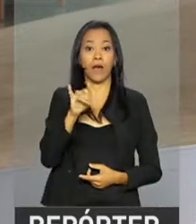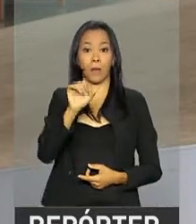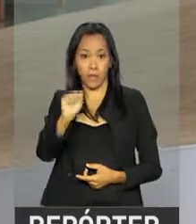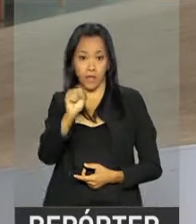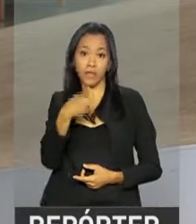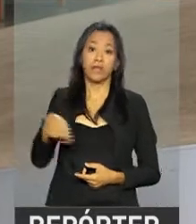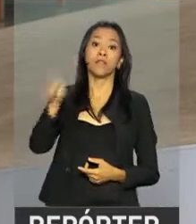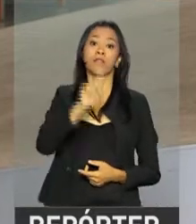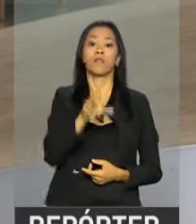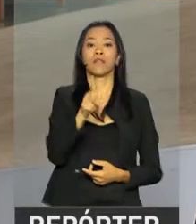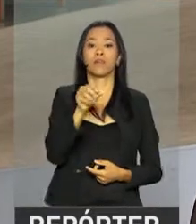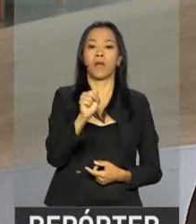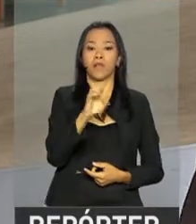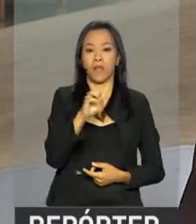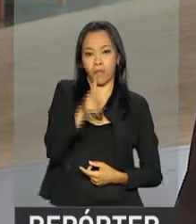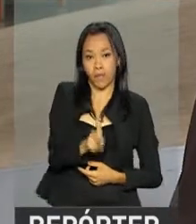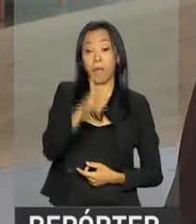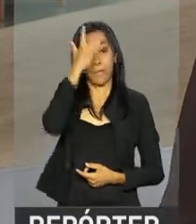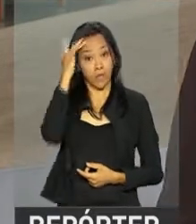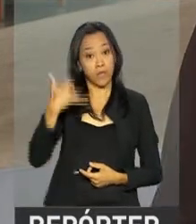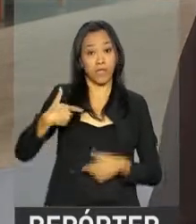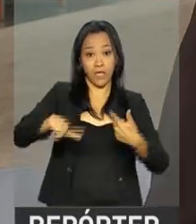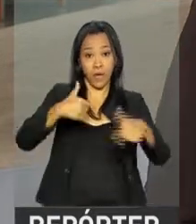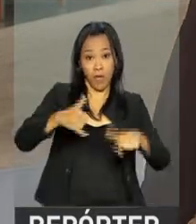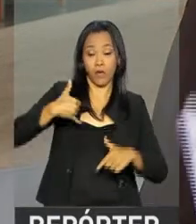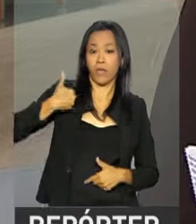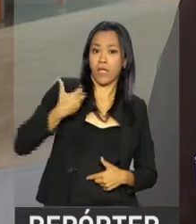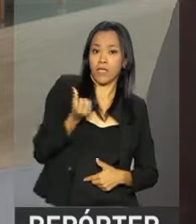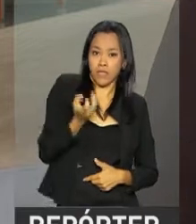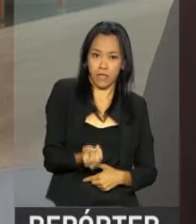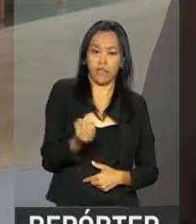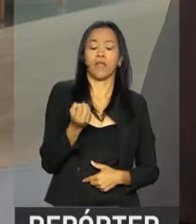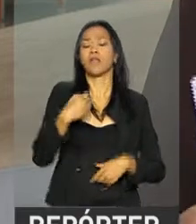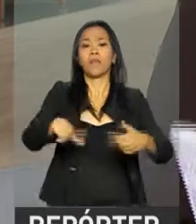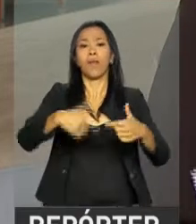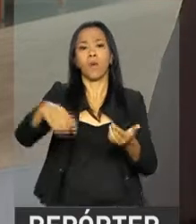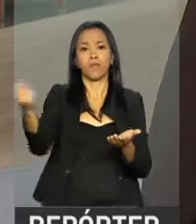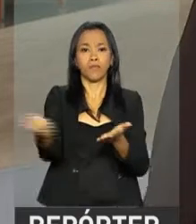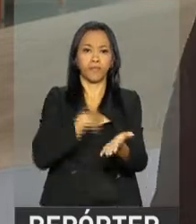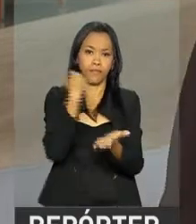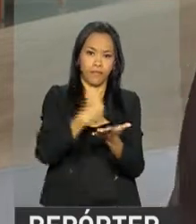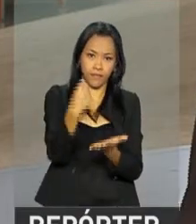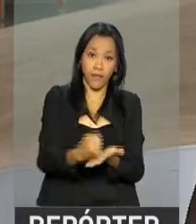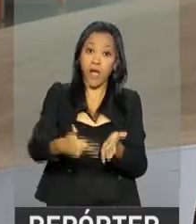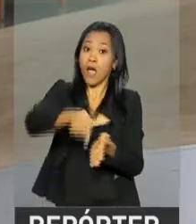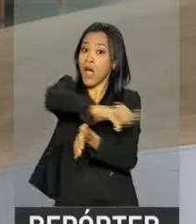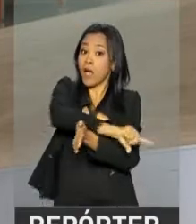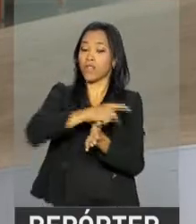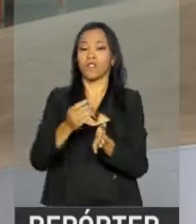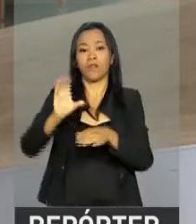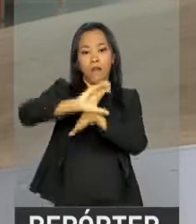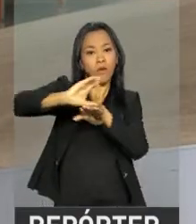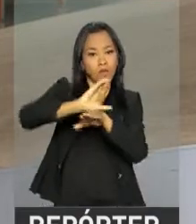PIS/PASEP. Trabalhadores a partir de 60 anos que tiveram emprego com carteira assinada antes da Constituição de